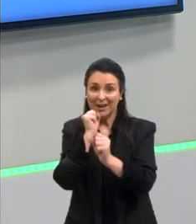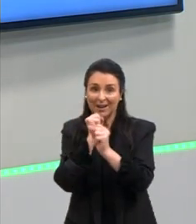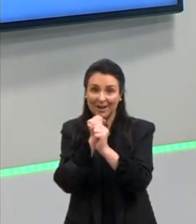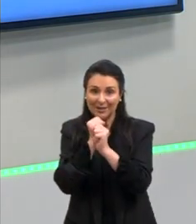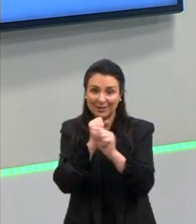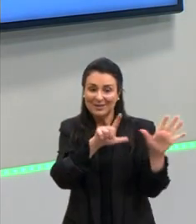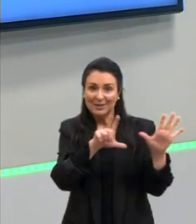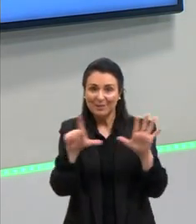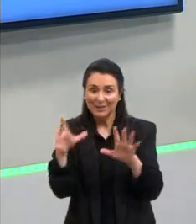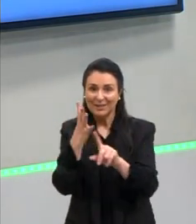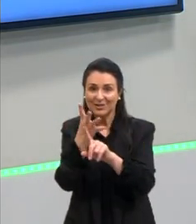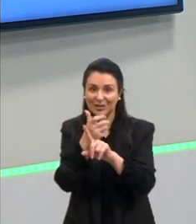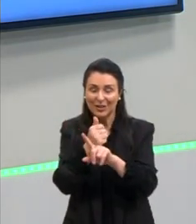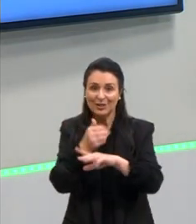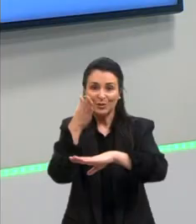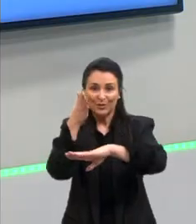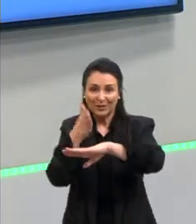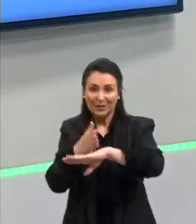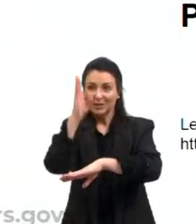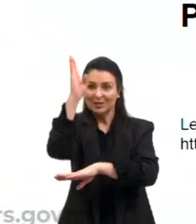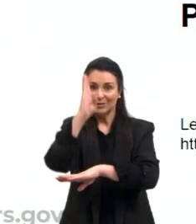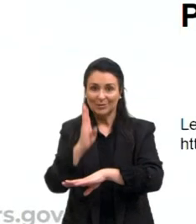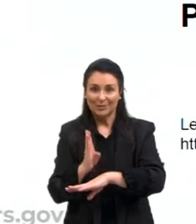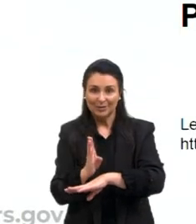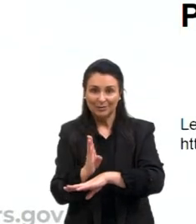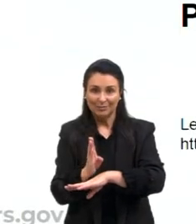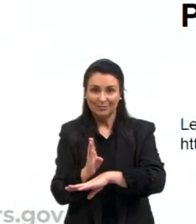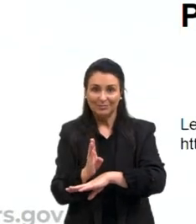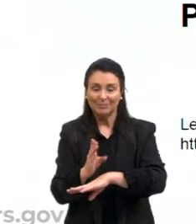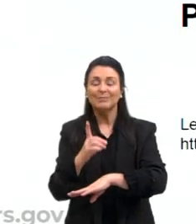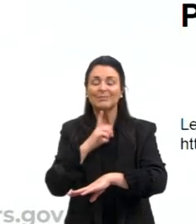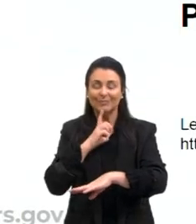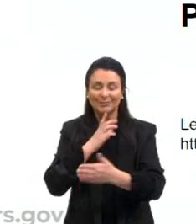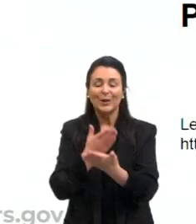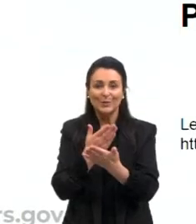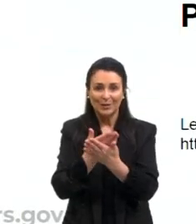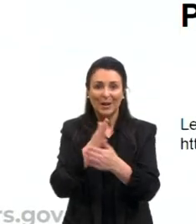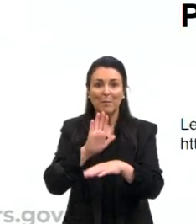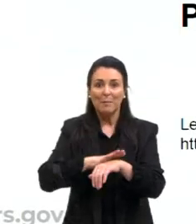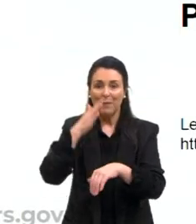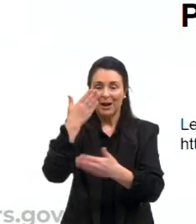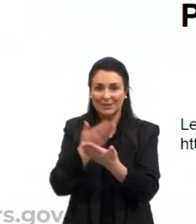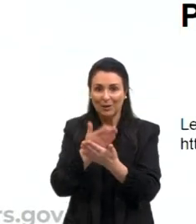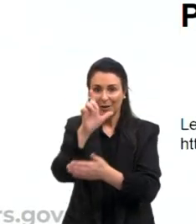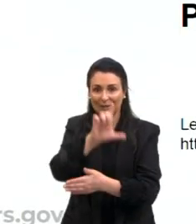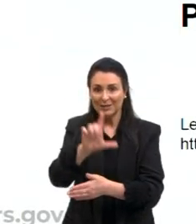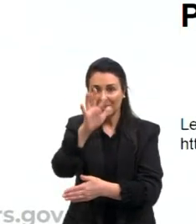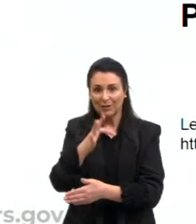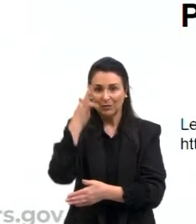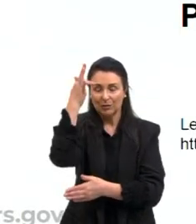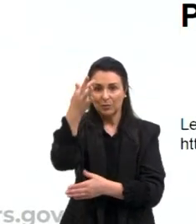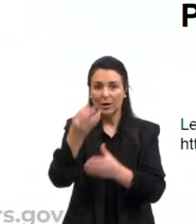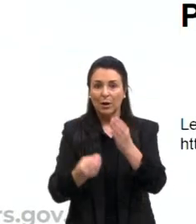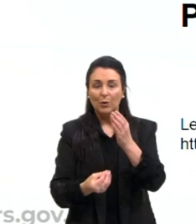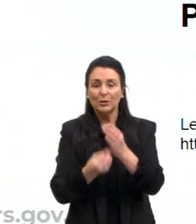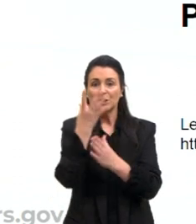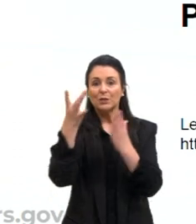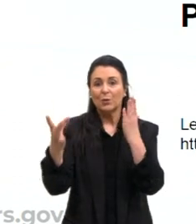vamos falar sobre ela porque ela é muito importante ela cai aqui dentro também do Modernismo no Brasil origens do